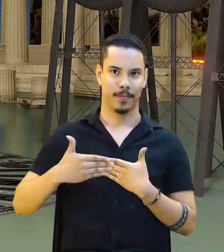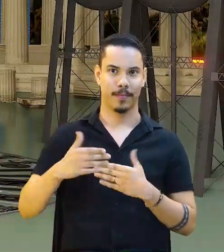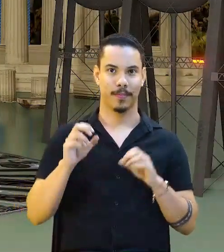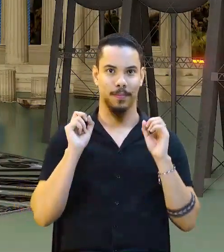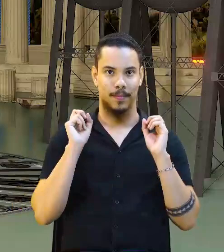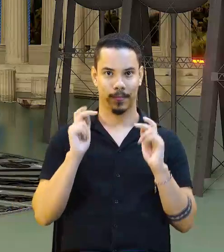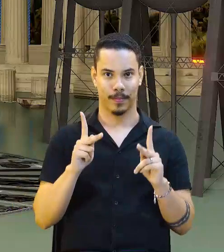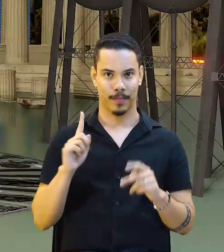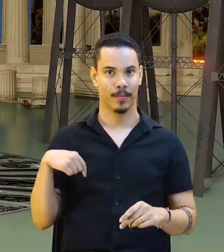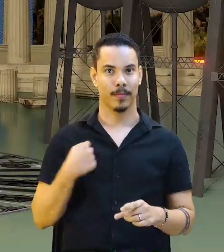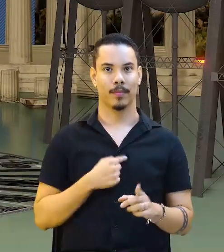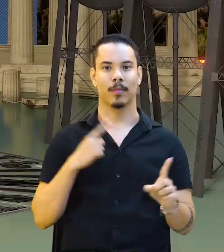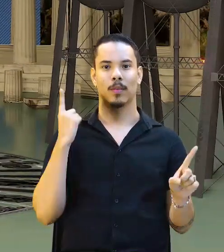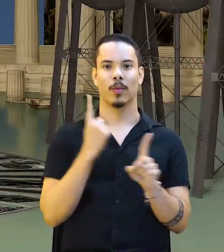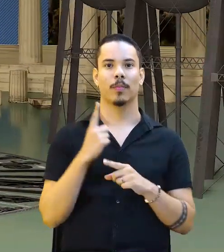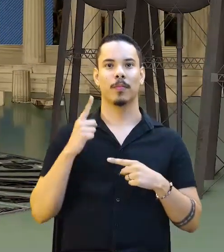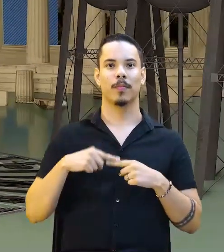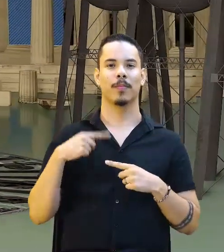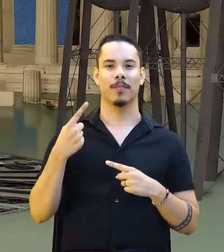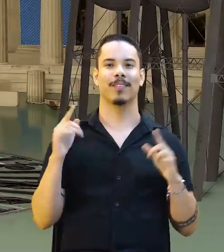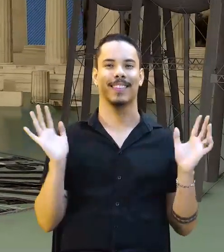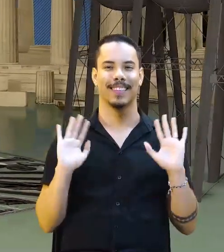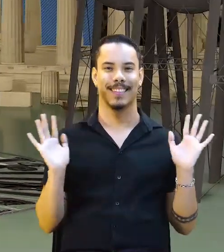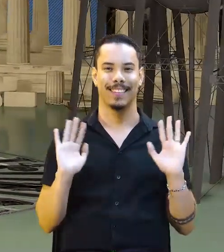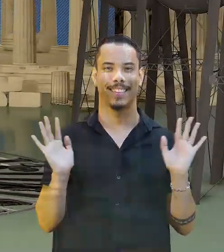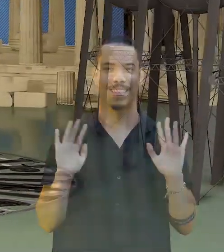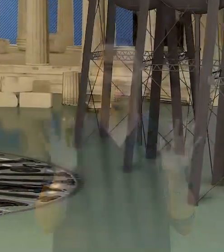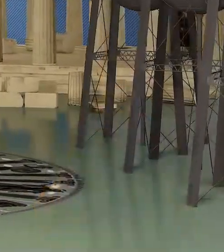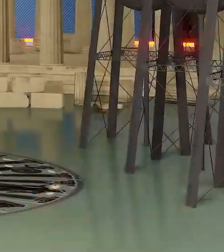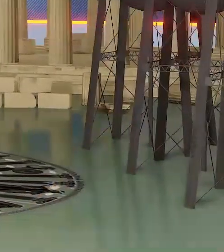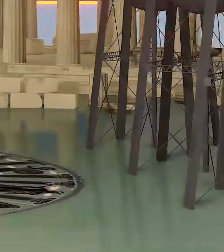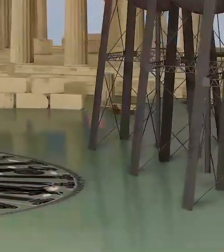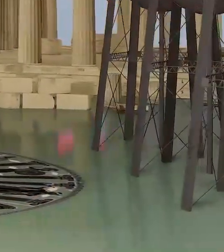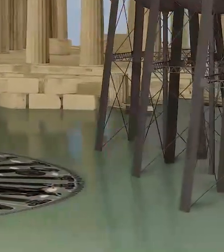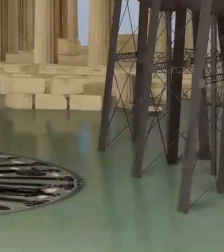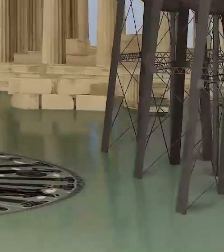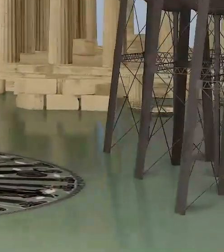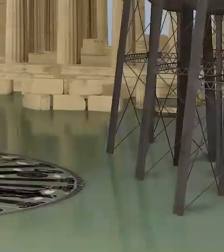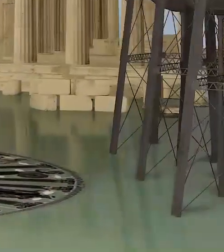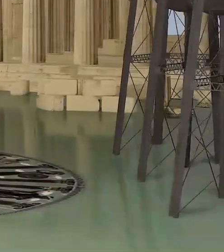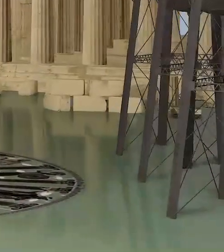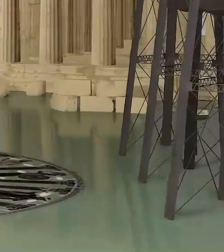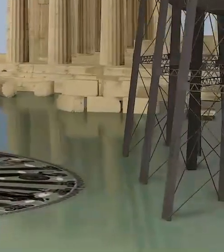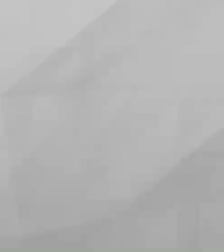a gente se encontra na próxima. Tchau, tchau, pessoal. Obrigado por ficar conosco até aqui, hein?